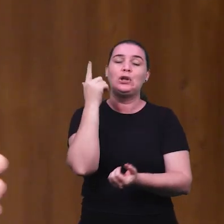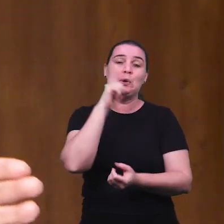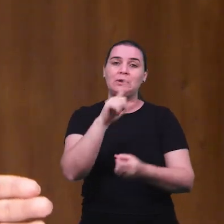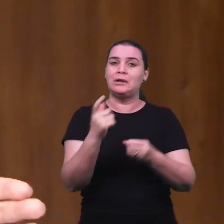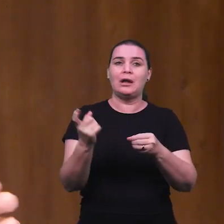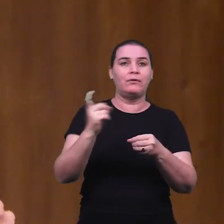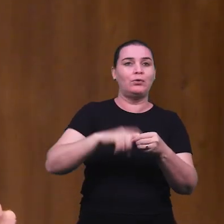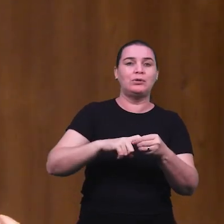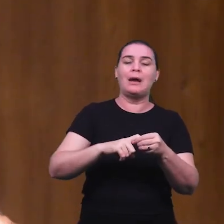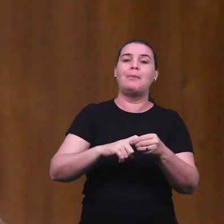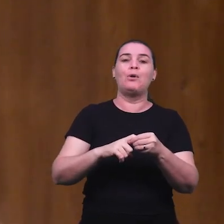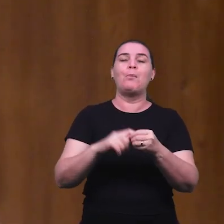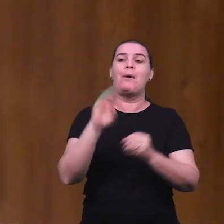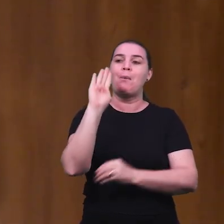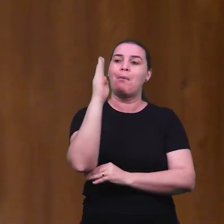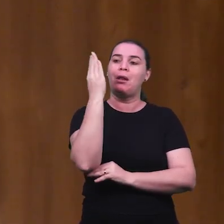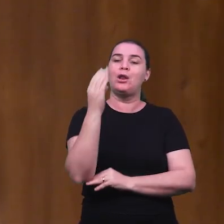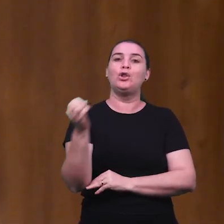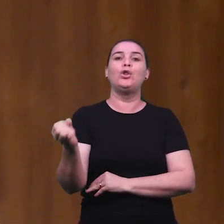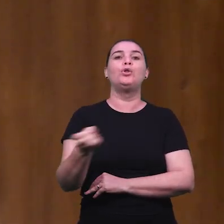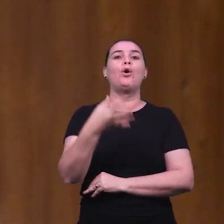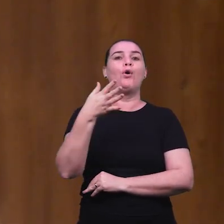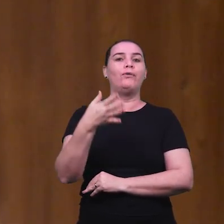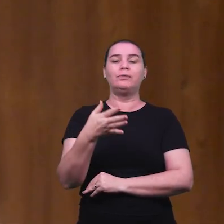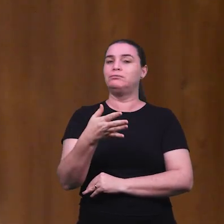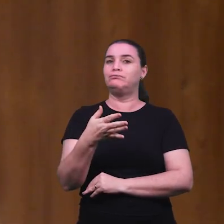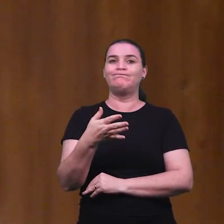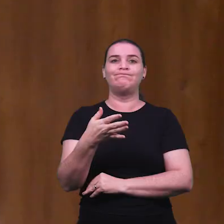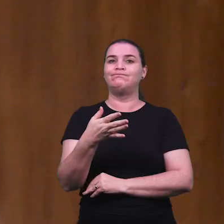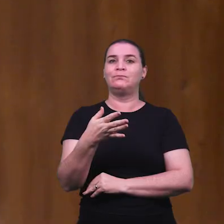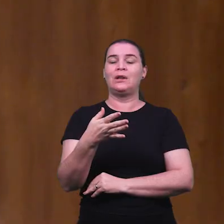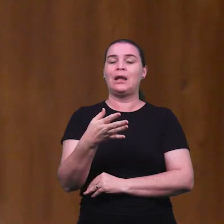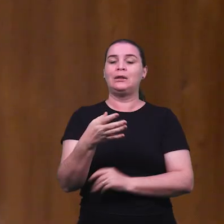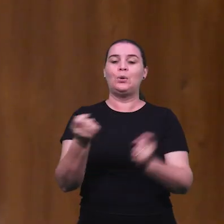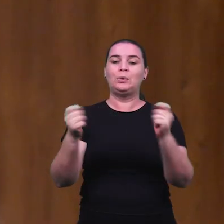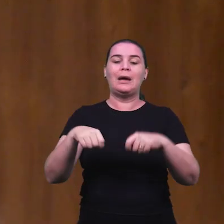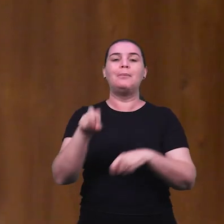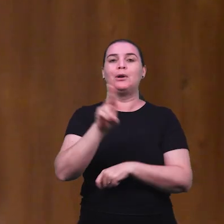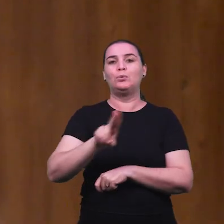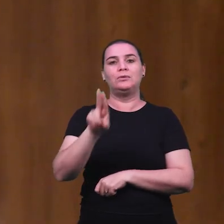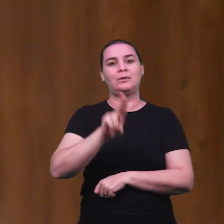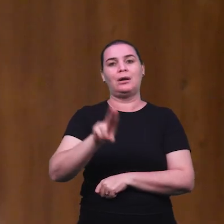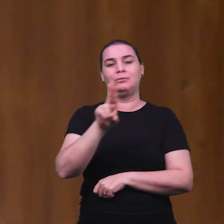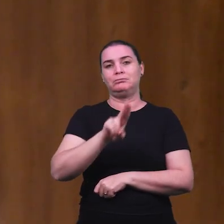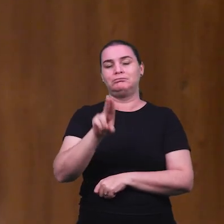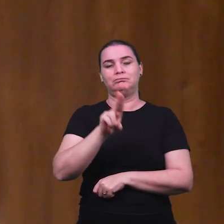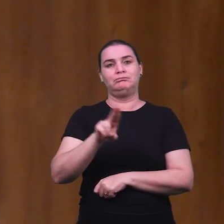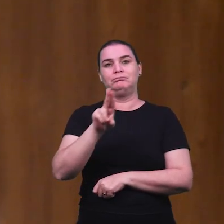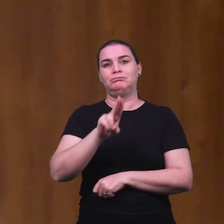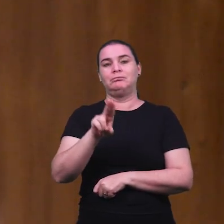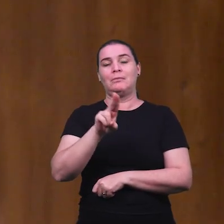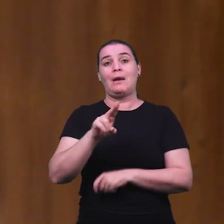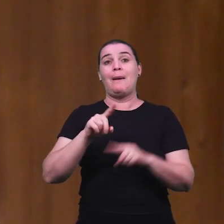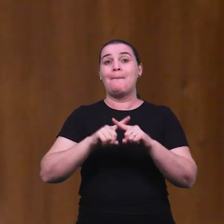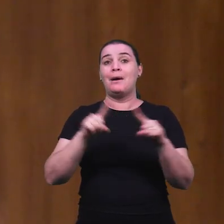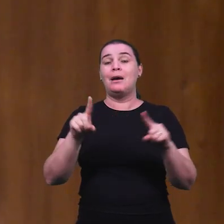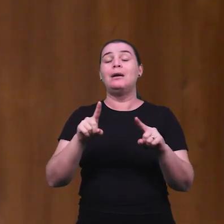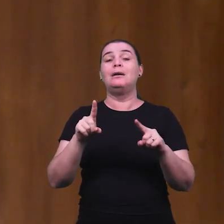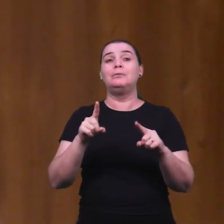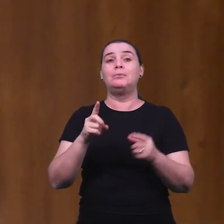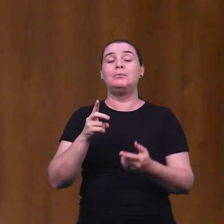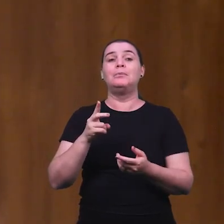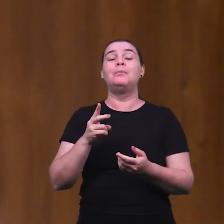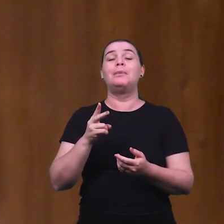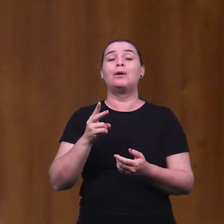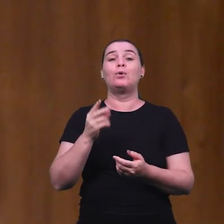a uma madeira nova. Ela, em um determinado momento, ela já não é mais útil. E para aumentar a vida